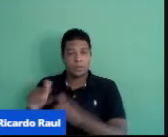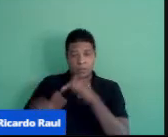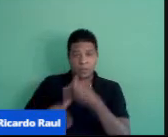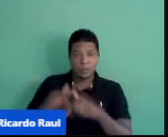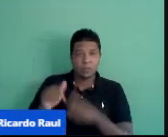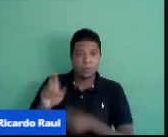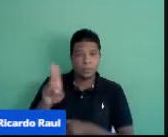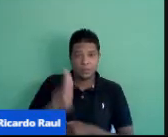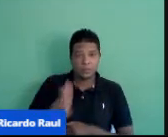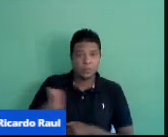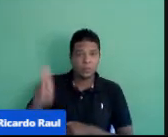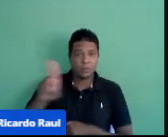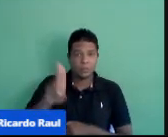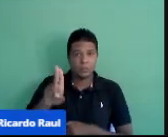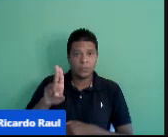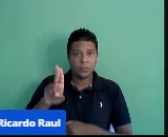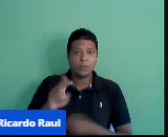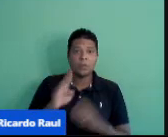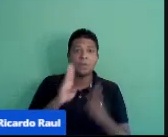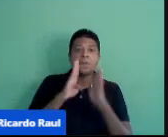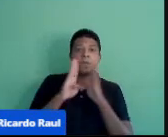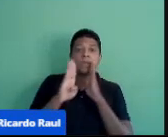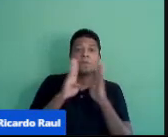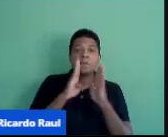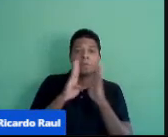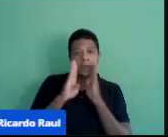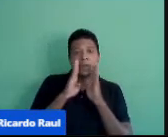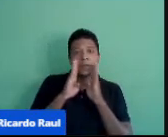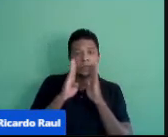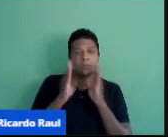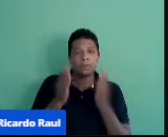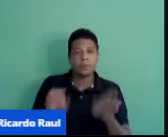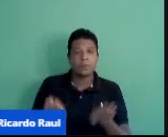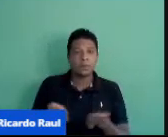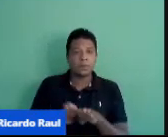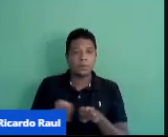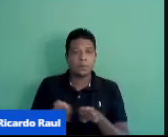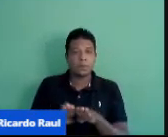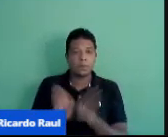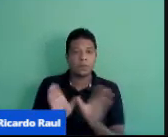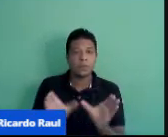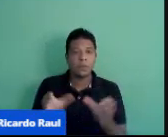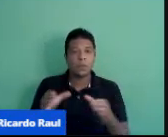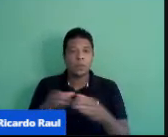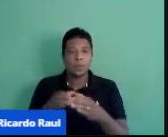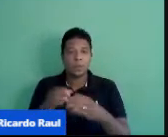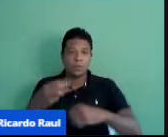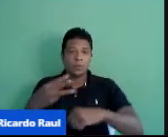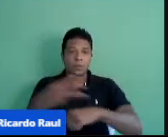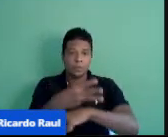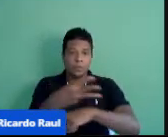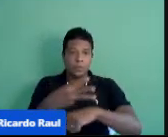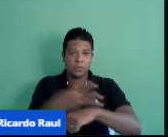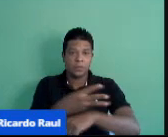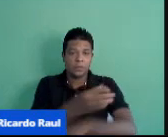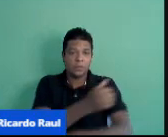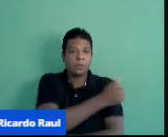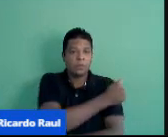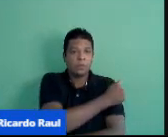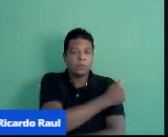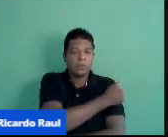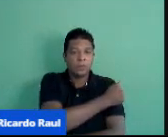na Eulália o Facebook, mas também o grupo do WhatsApp. Então, o aluno